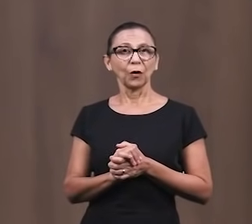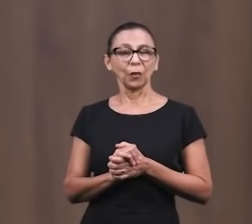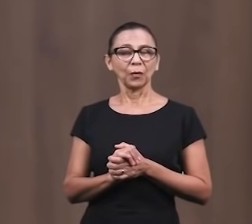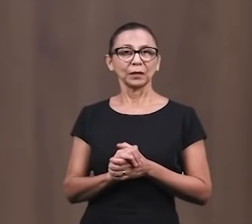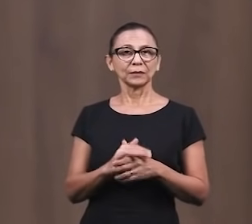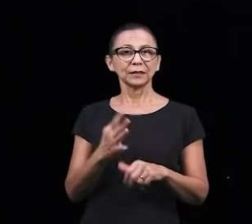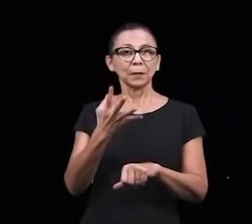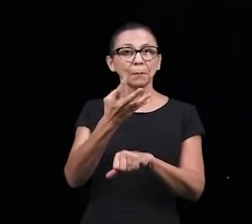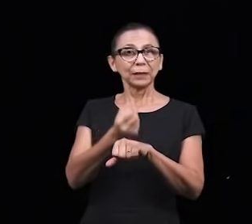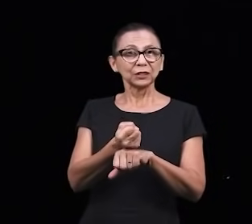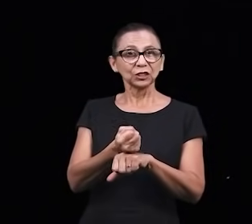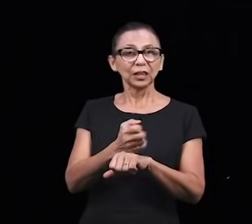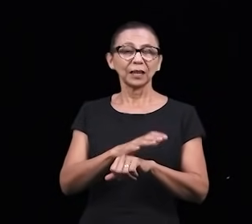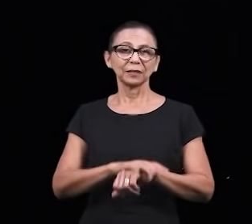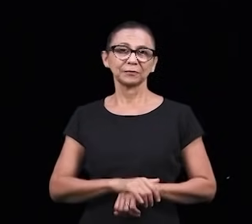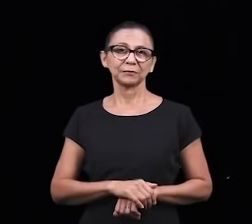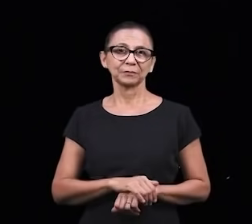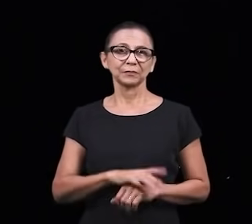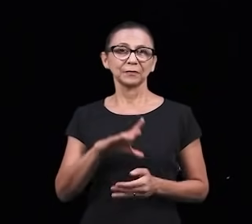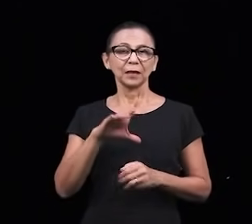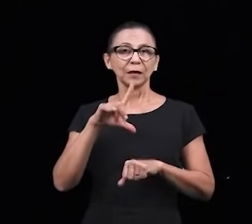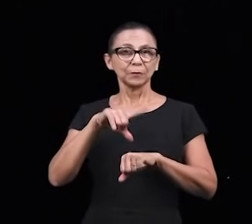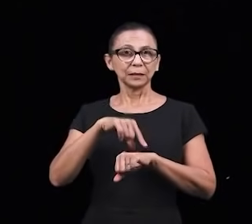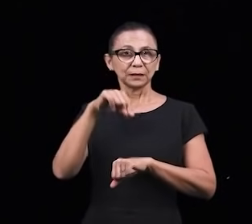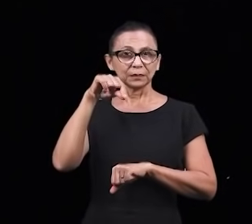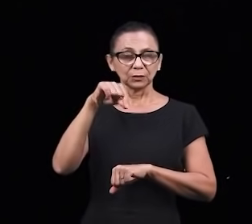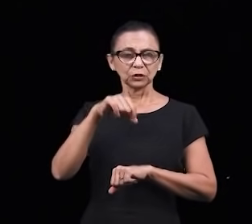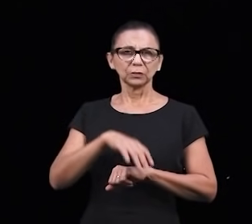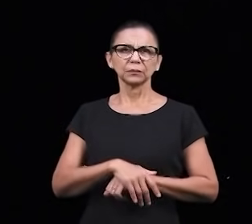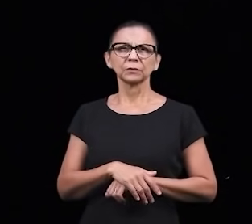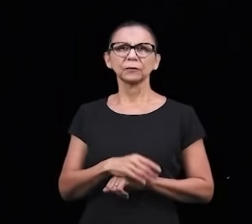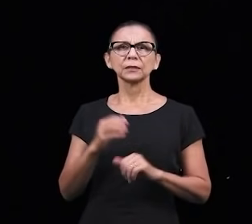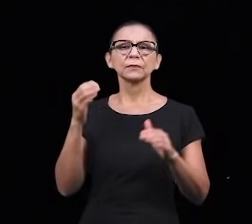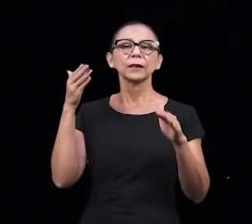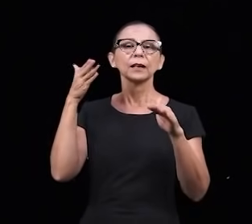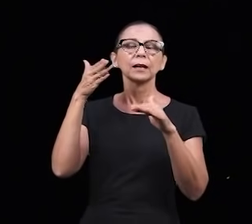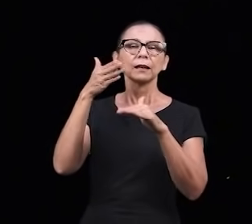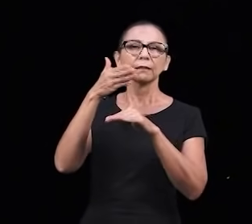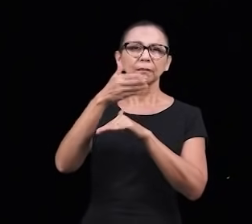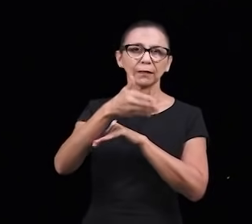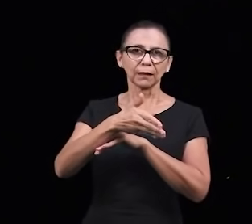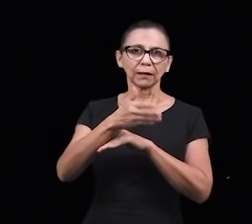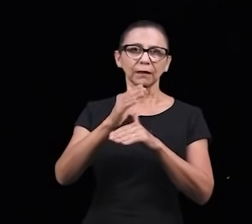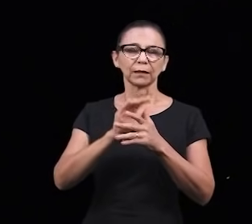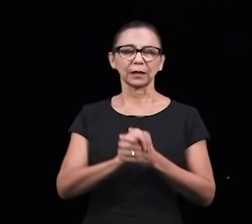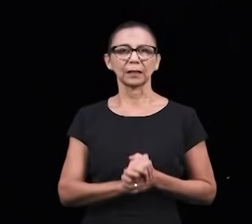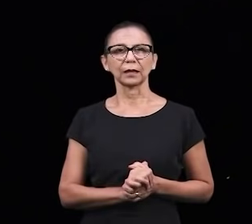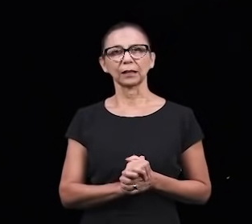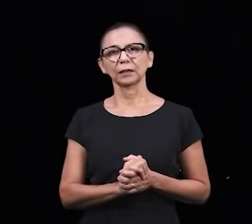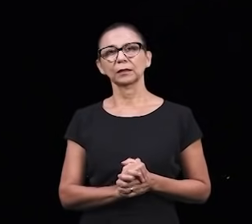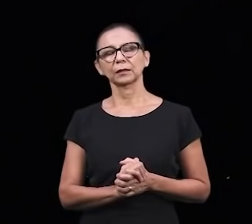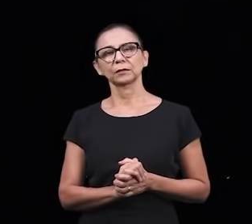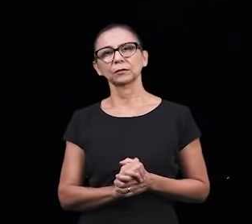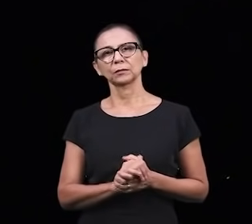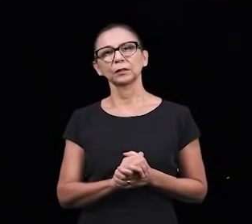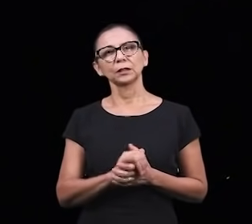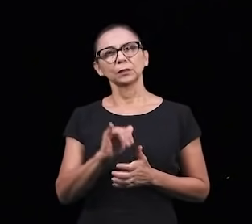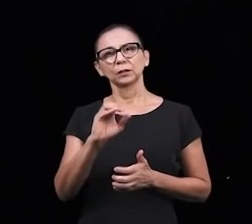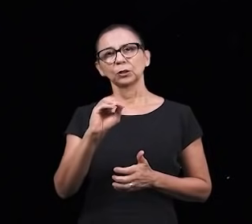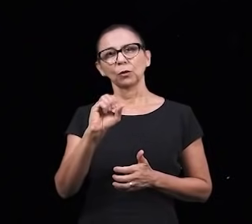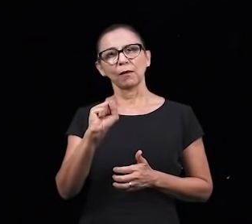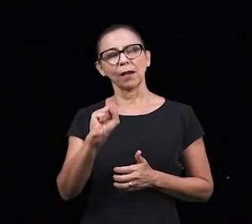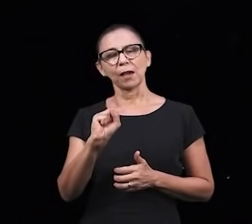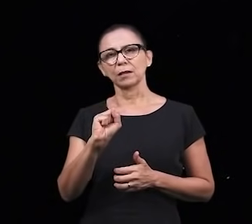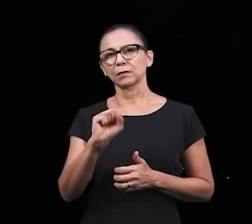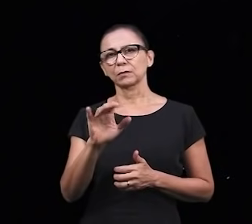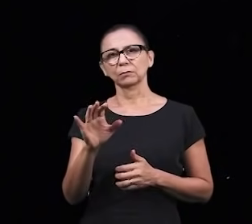Cristã Maranata. Igreja Cristã Maranata, você vai entrar lá na loja do seu aplicativo, seja iOS ou Android, não